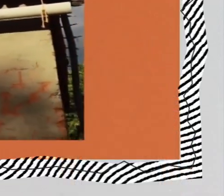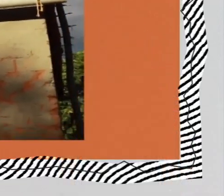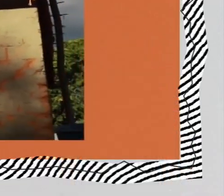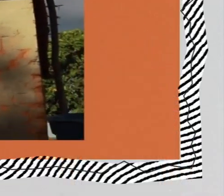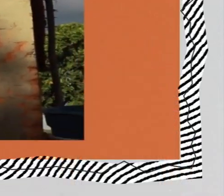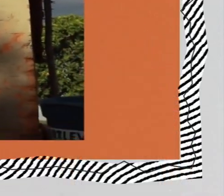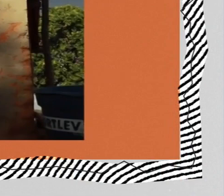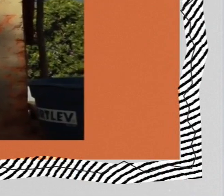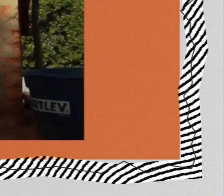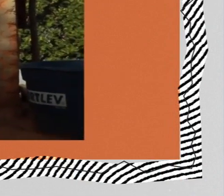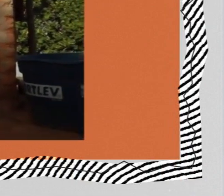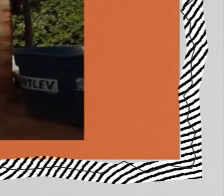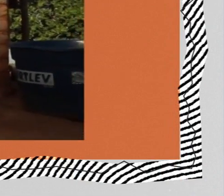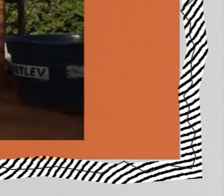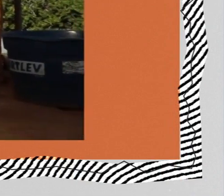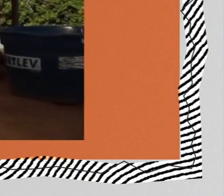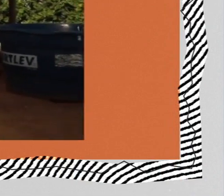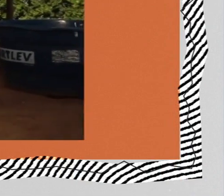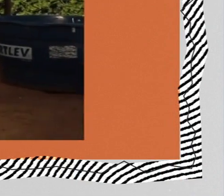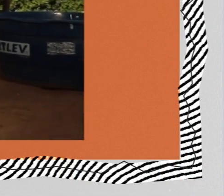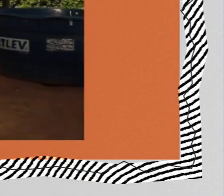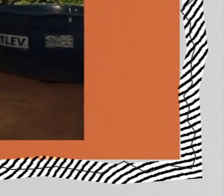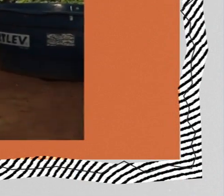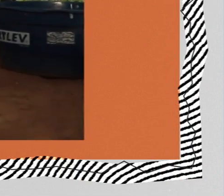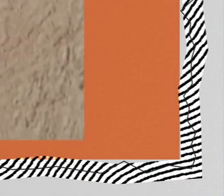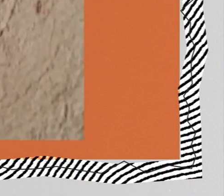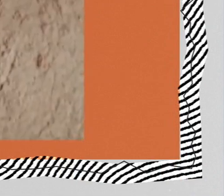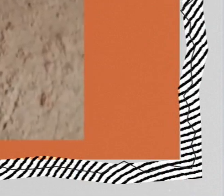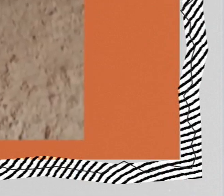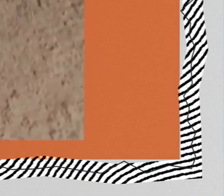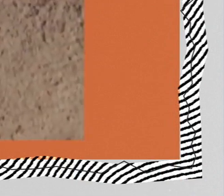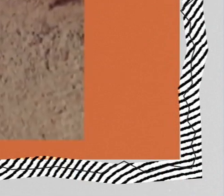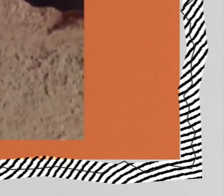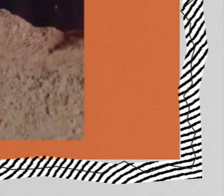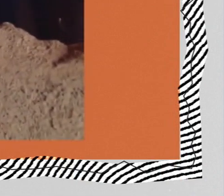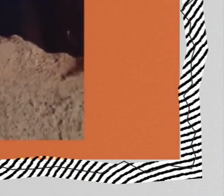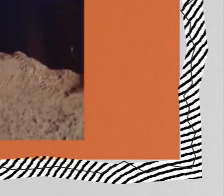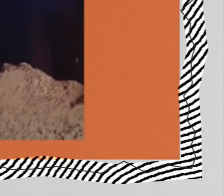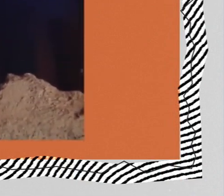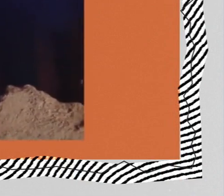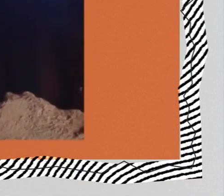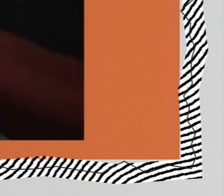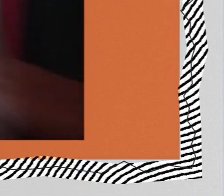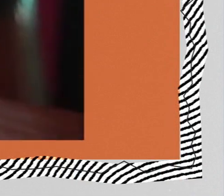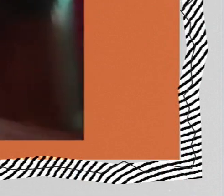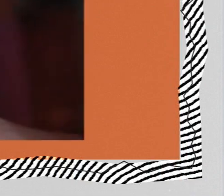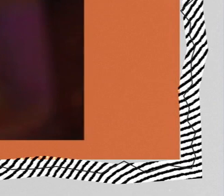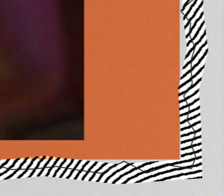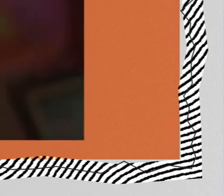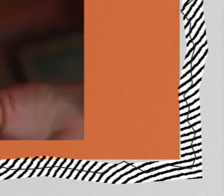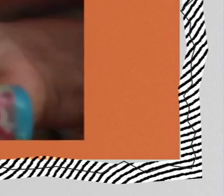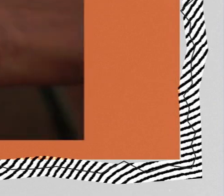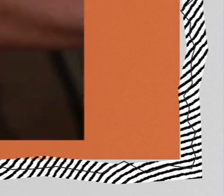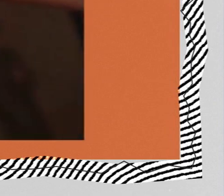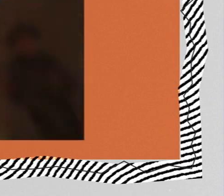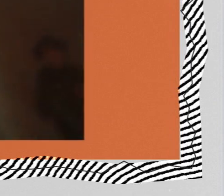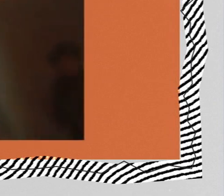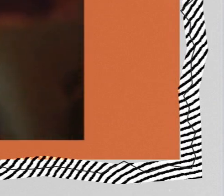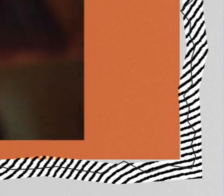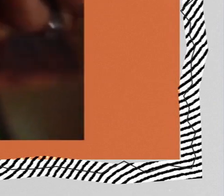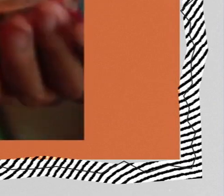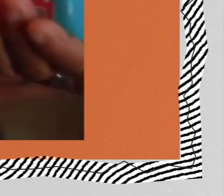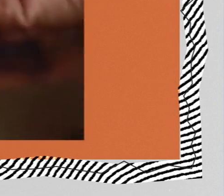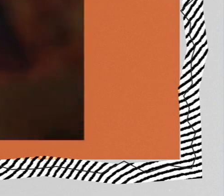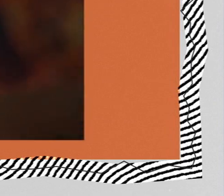é chefe de aldeia e ele é dono dos orixás. Os anjos no céu estão